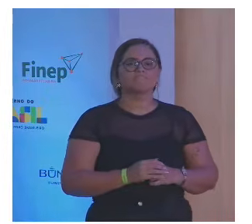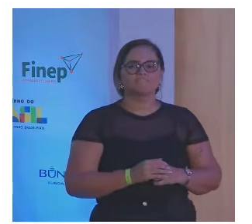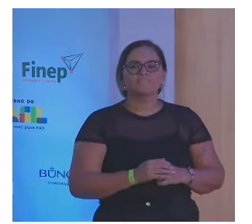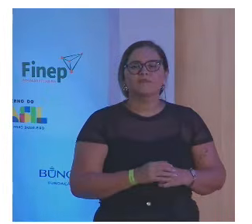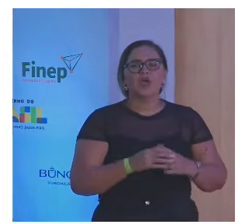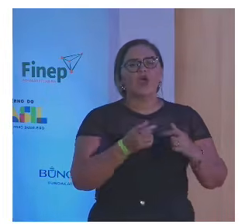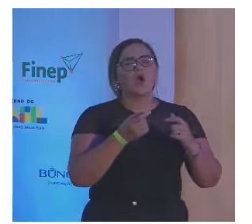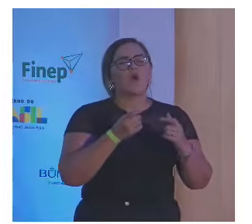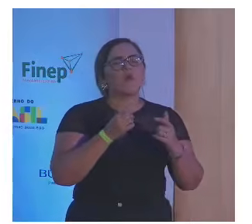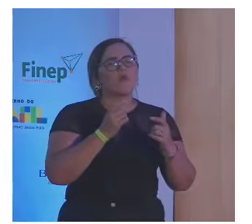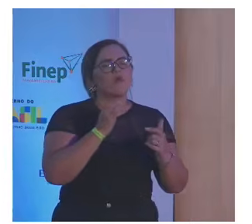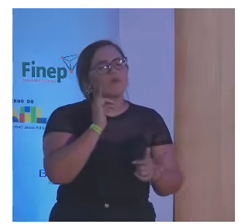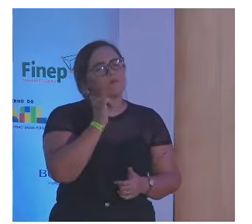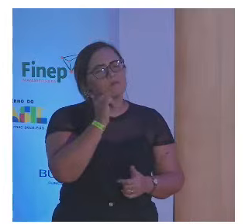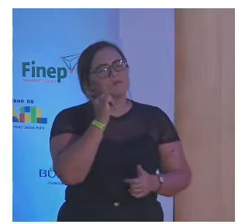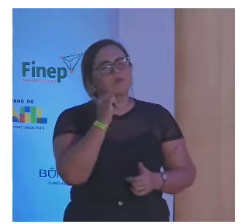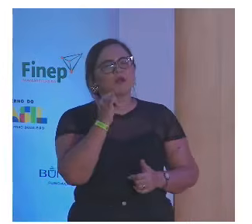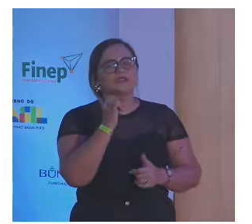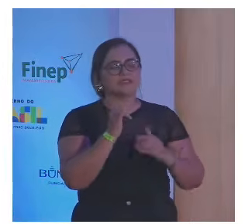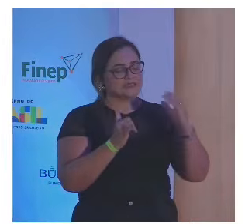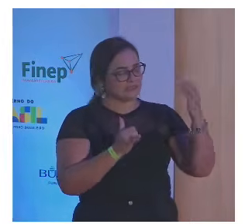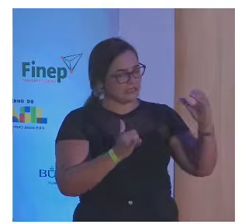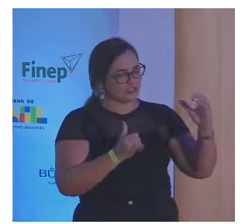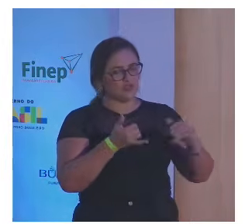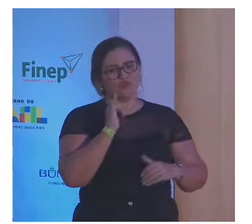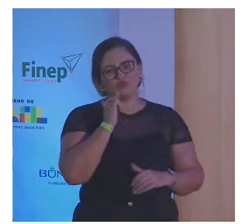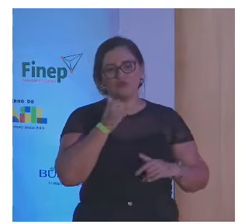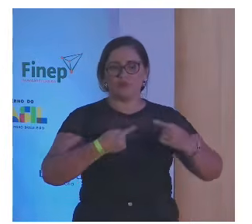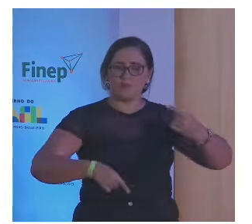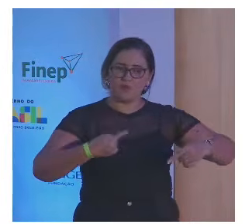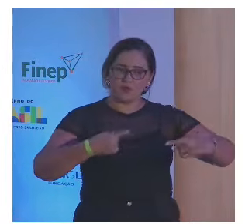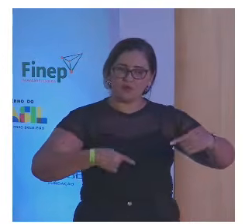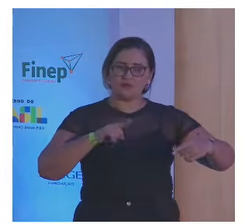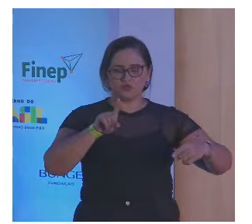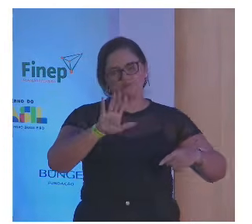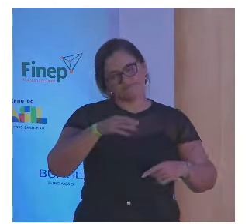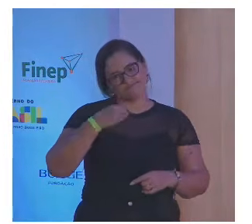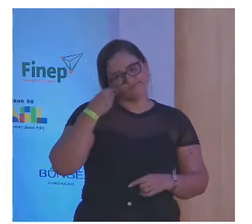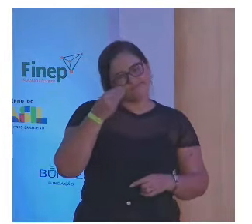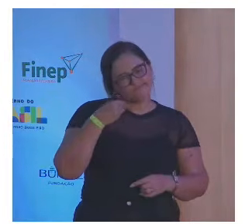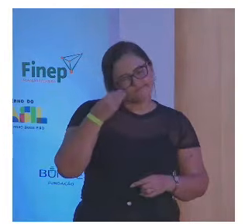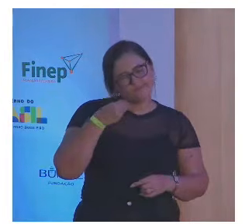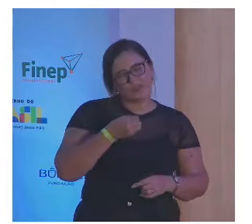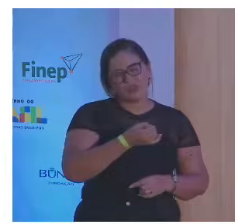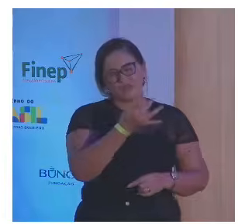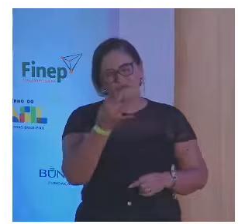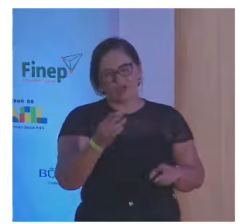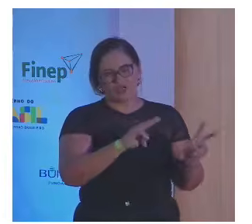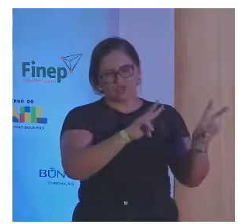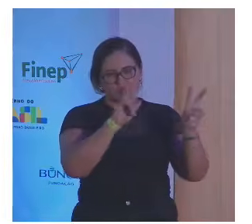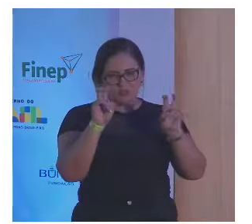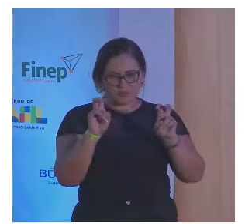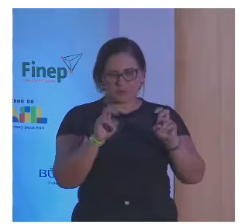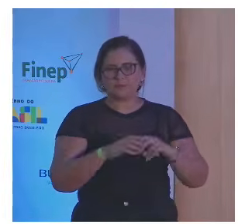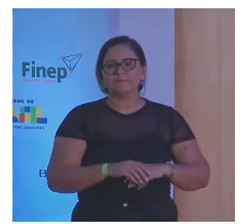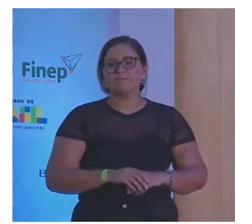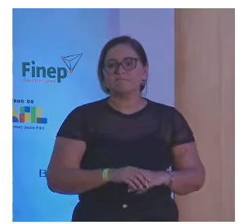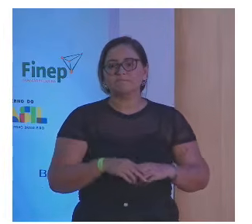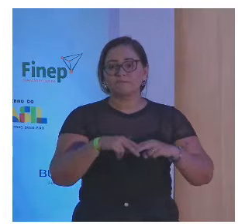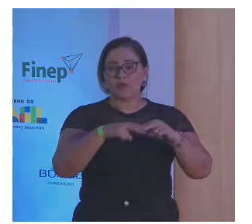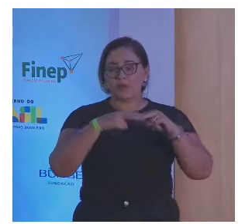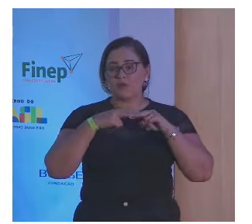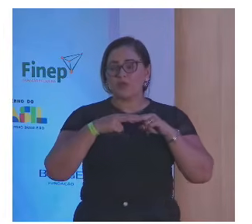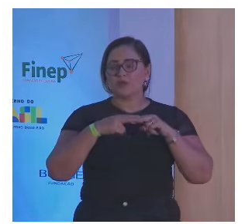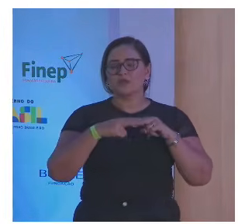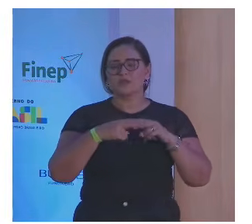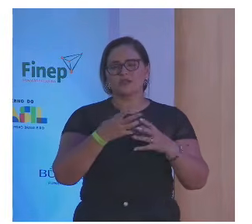o discurso científico e o discurso político, e vocês vivem isso na carne em muitas situações. Por isso,